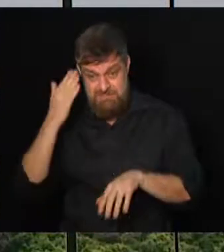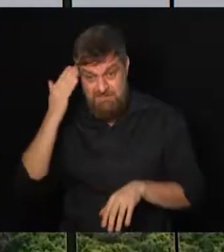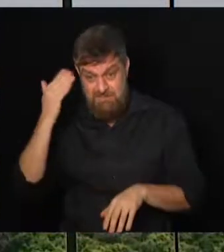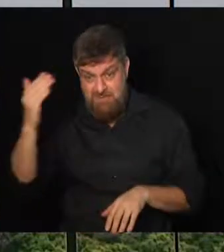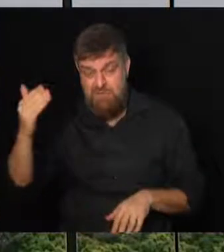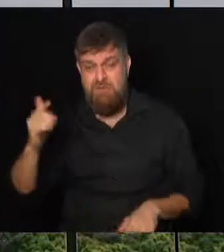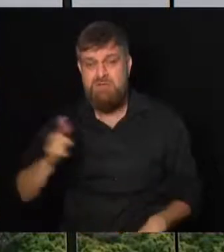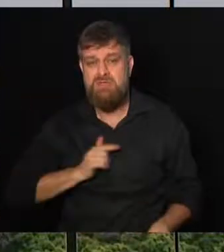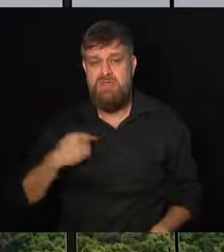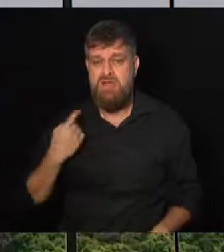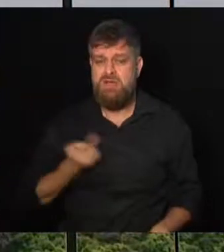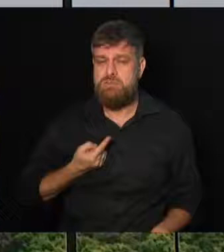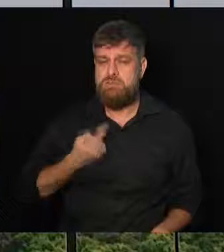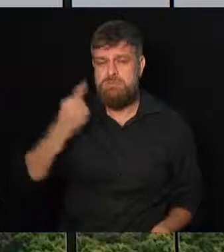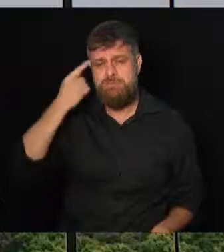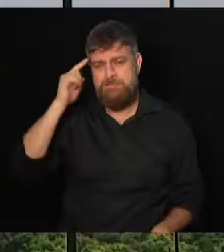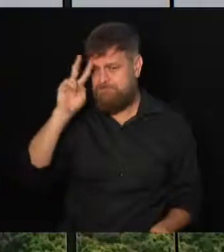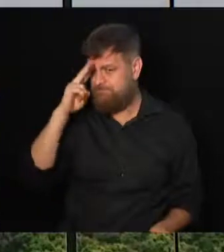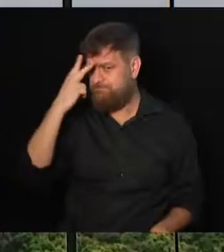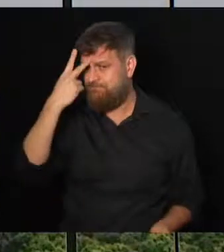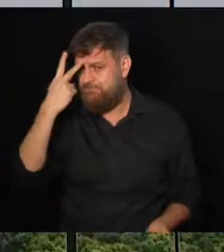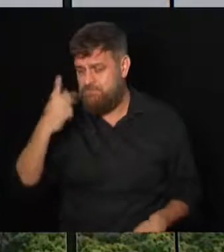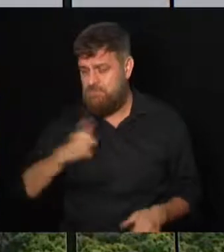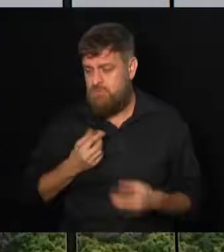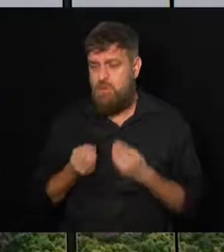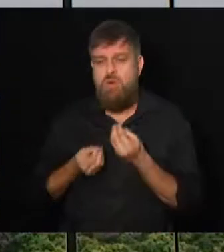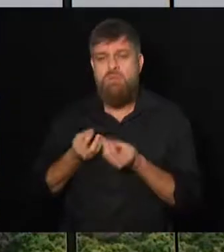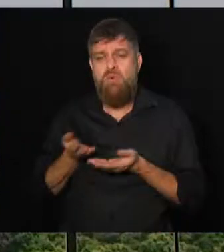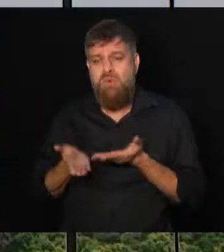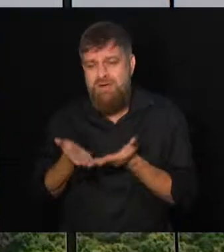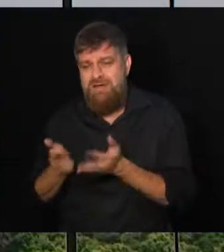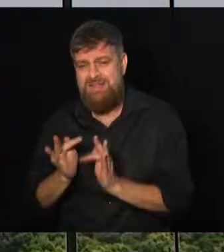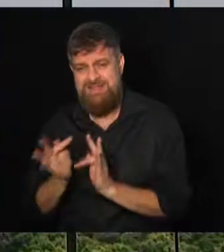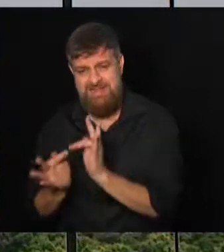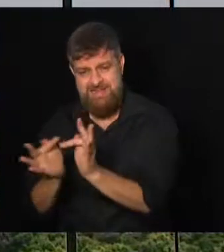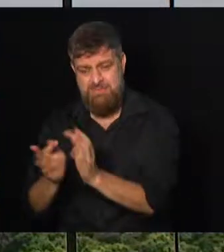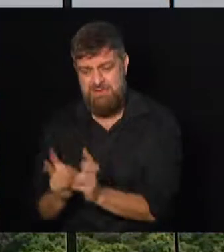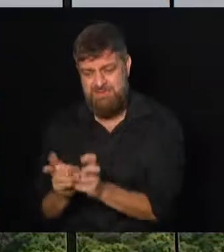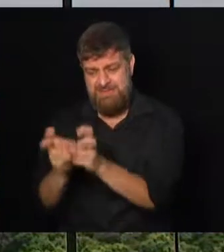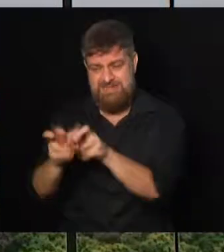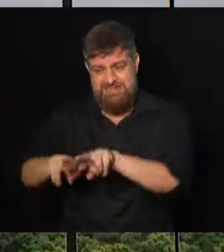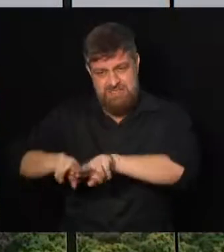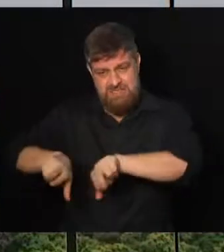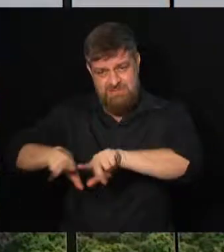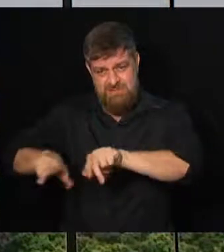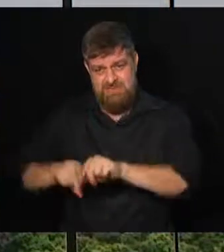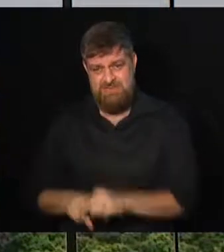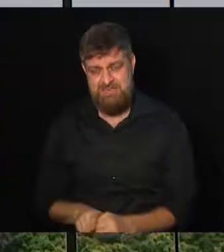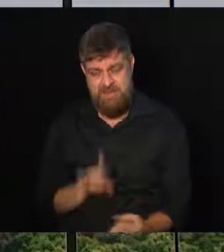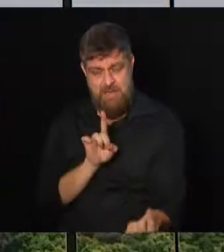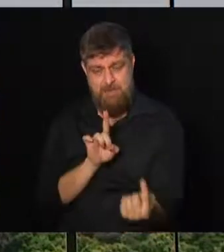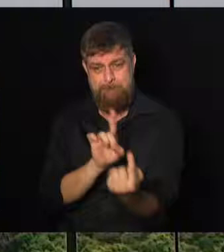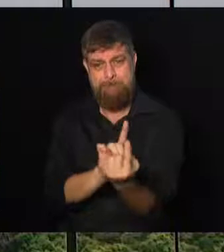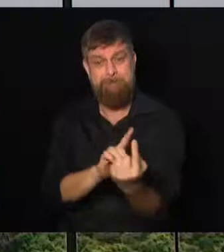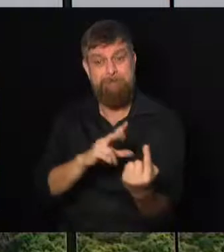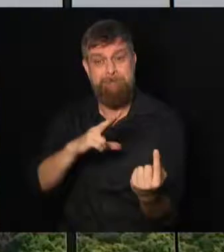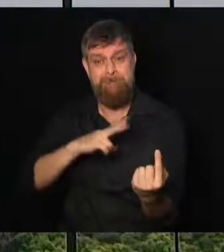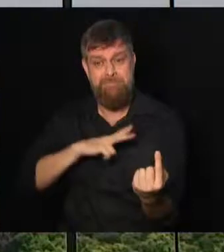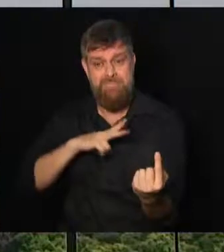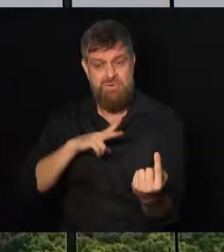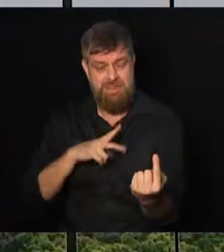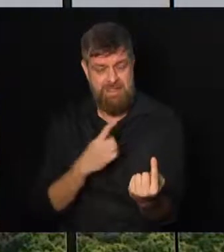nos proporcionou a mudança, fazer um tratamento para a neoplasia personalizado. Ou seja,